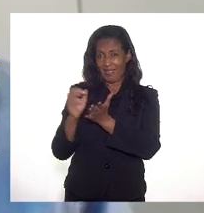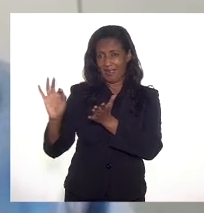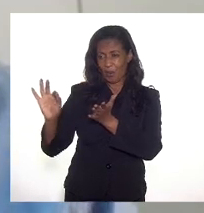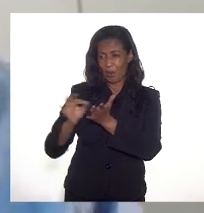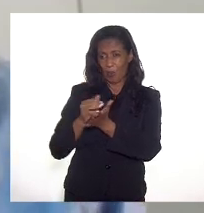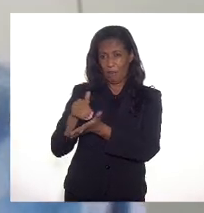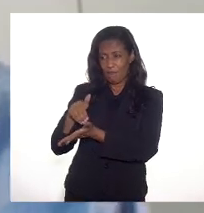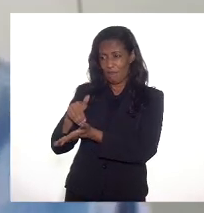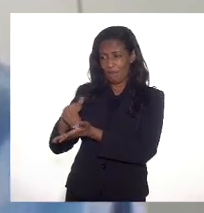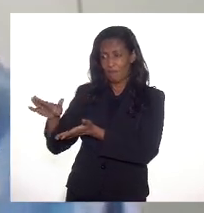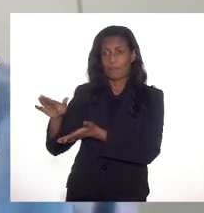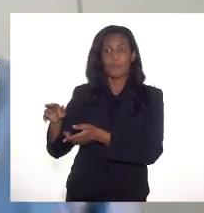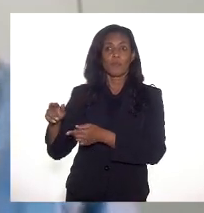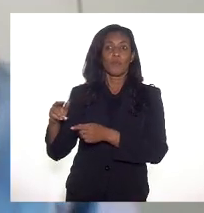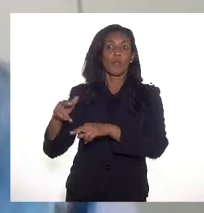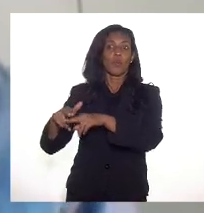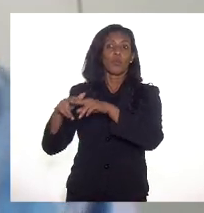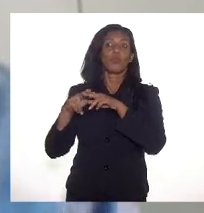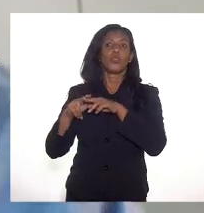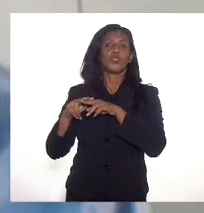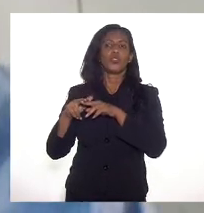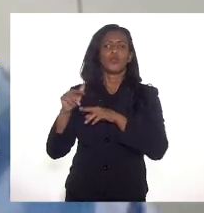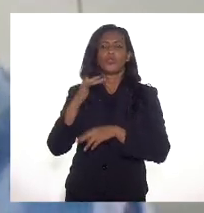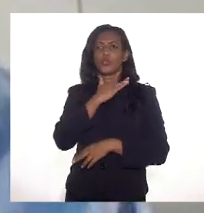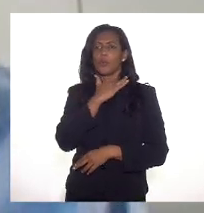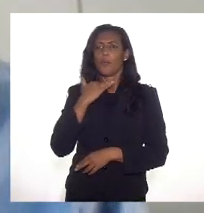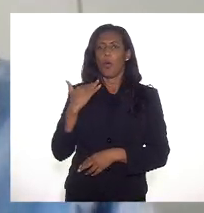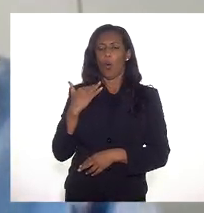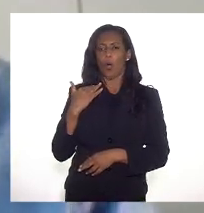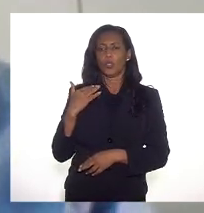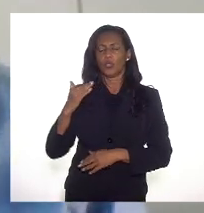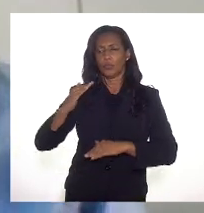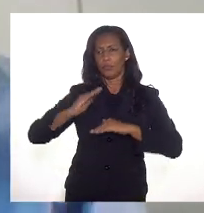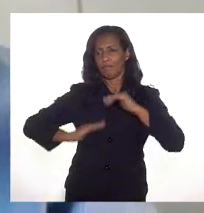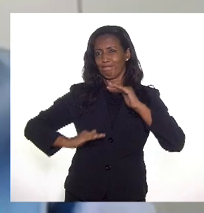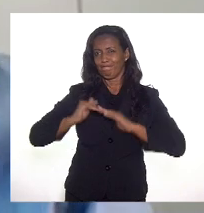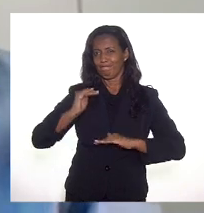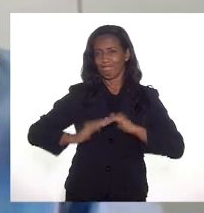por razão de óbito de profissionais de educação aumentou